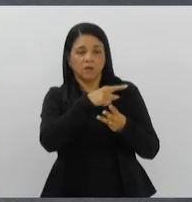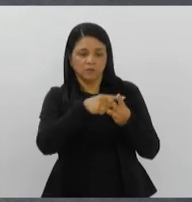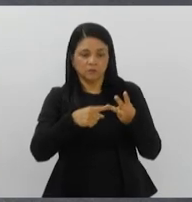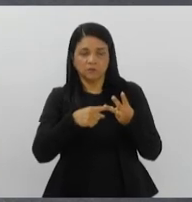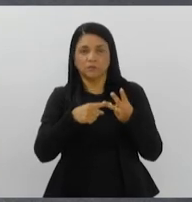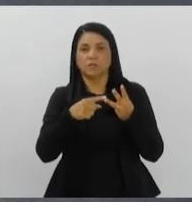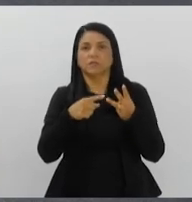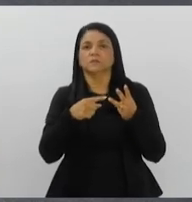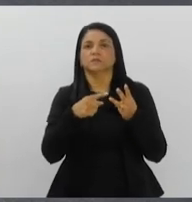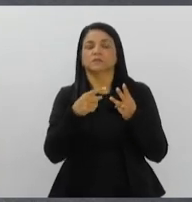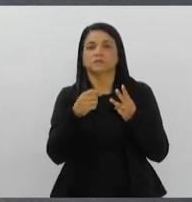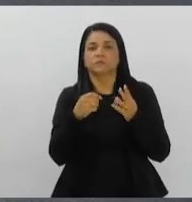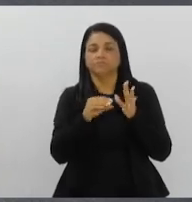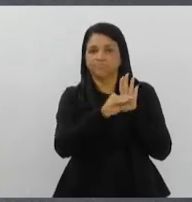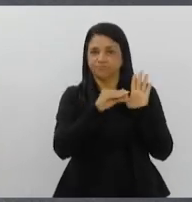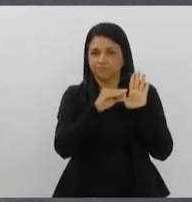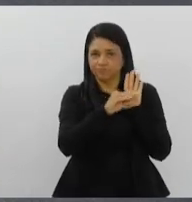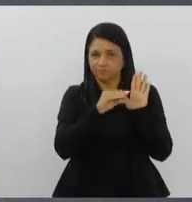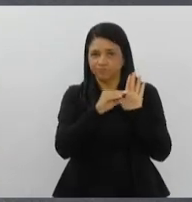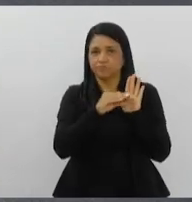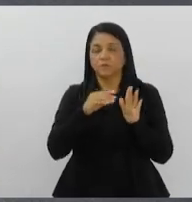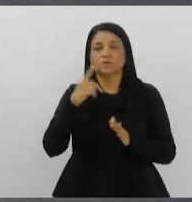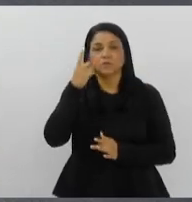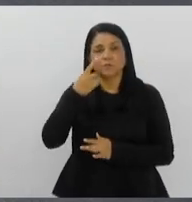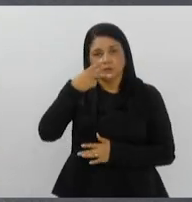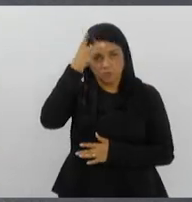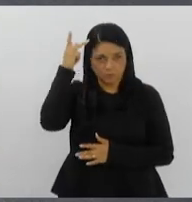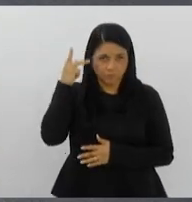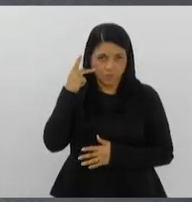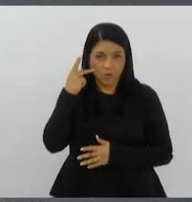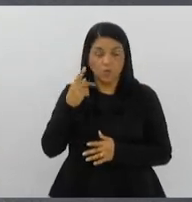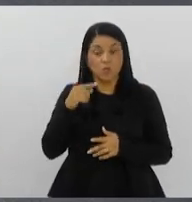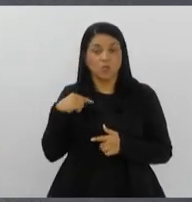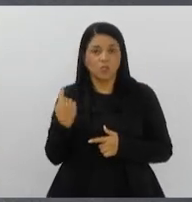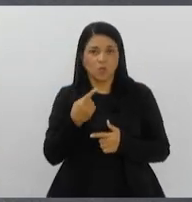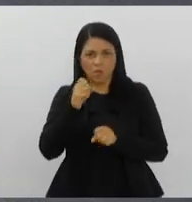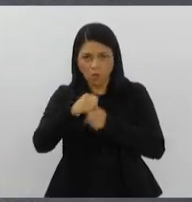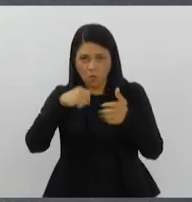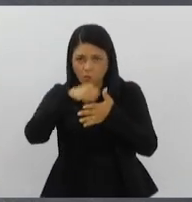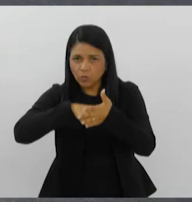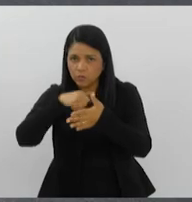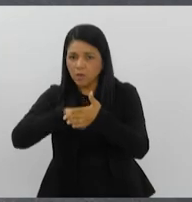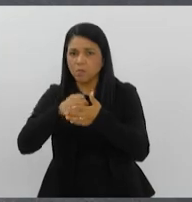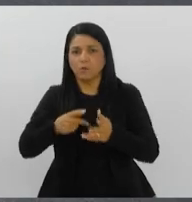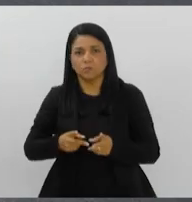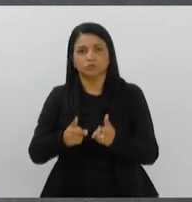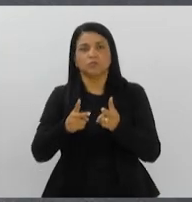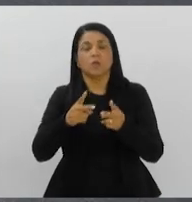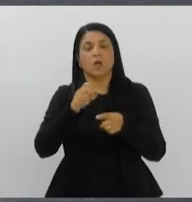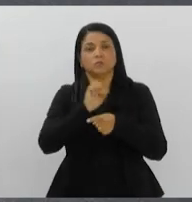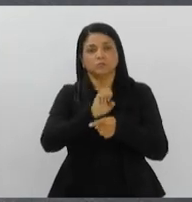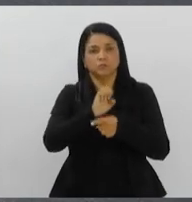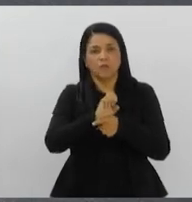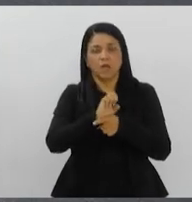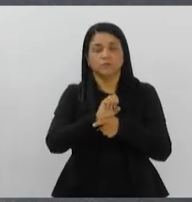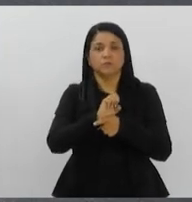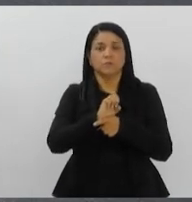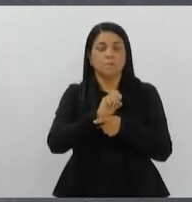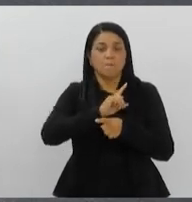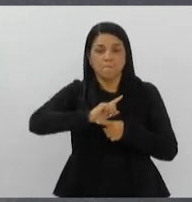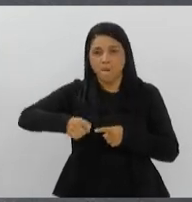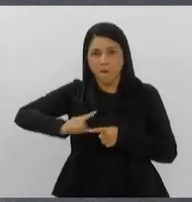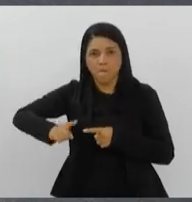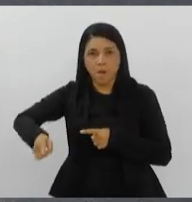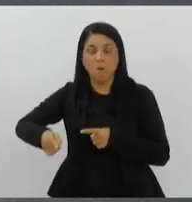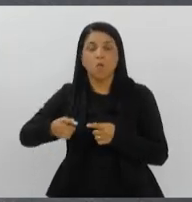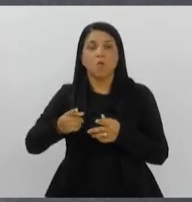Luiz Paulo, porque a gente tem lutado para que o Estado não continue dando incentivos sem ter uma política